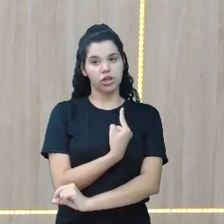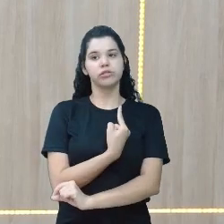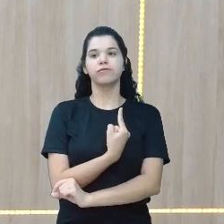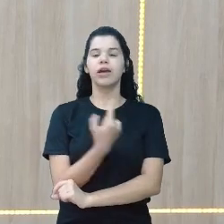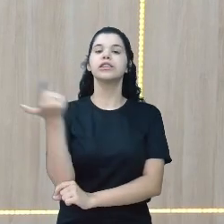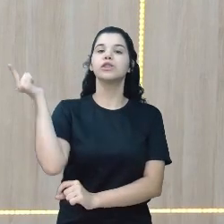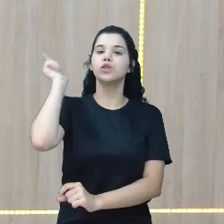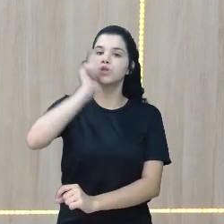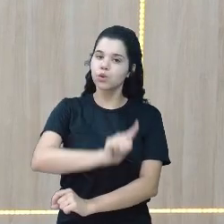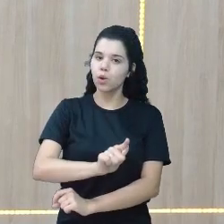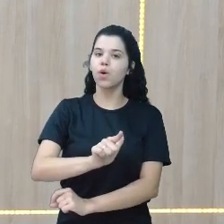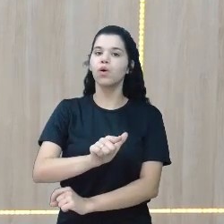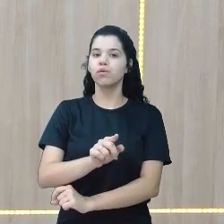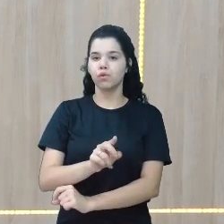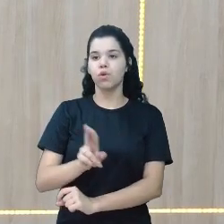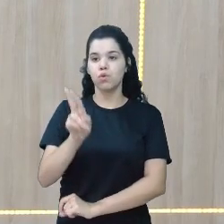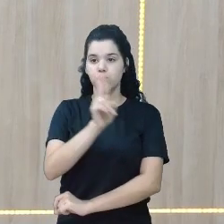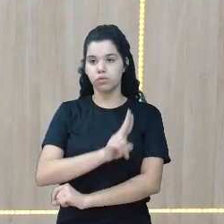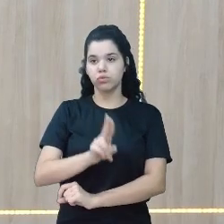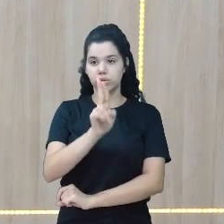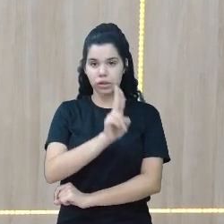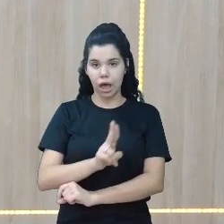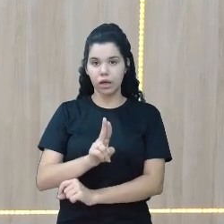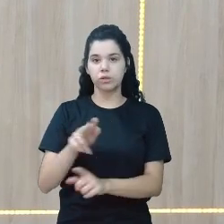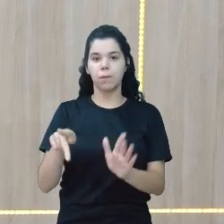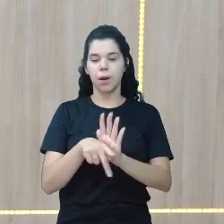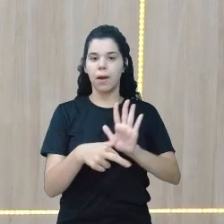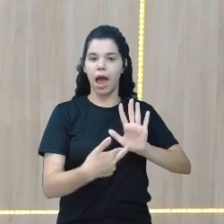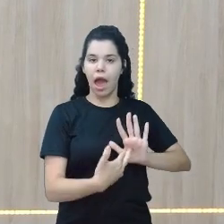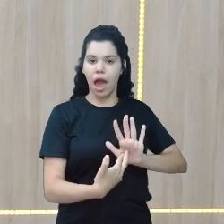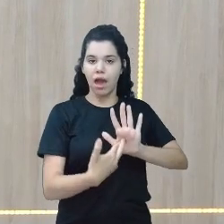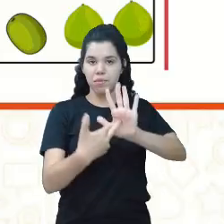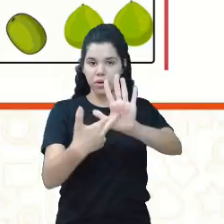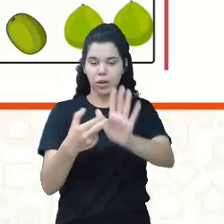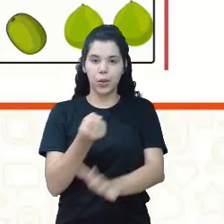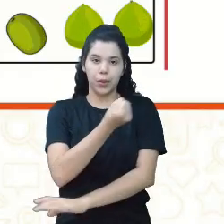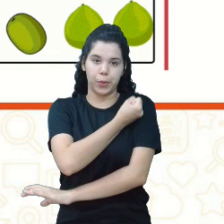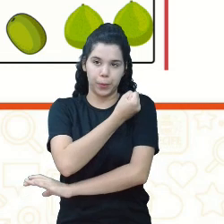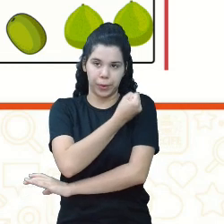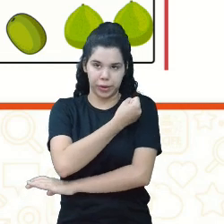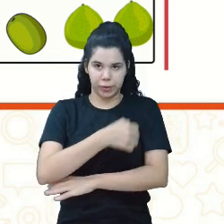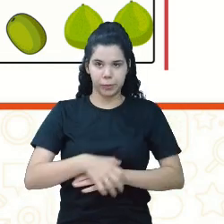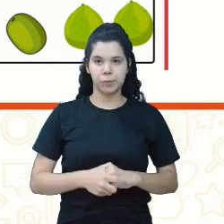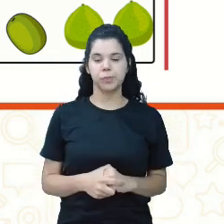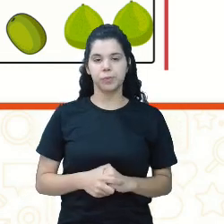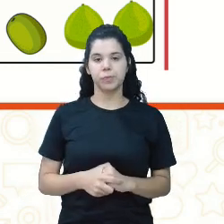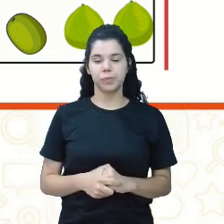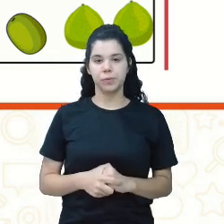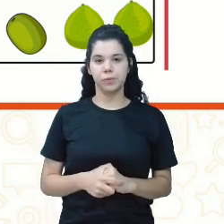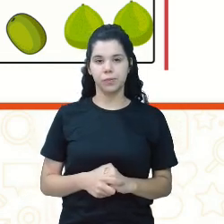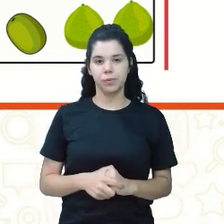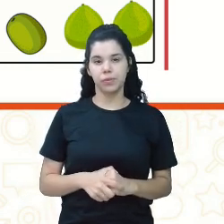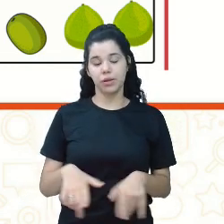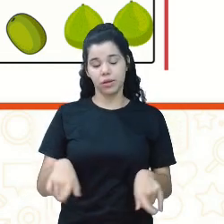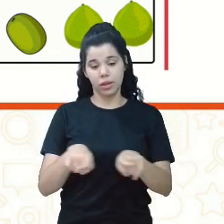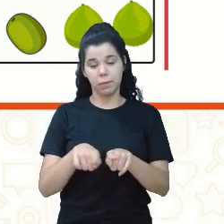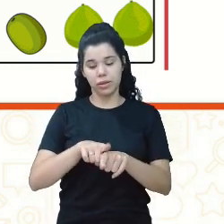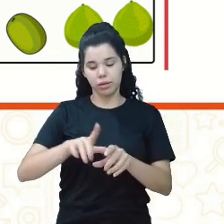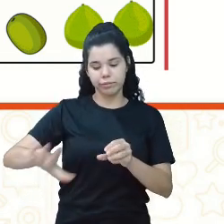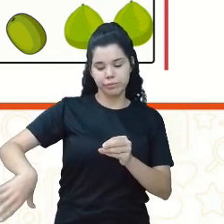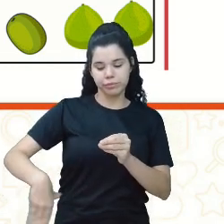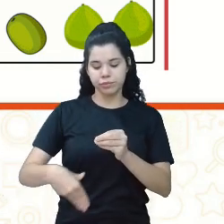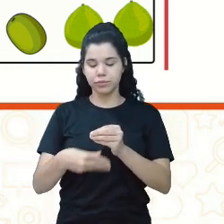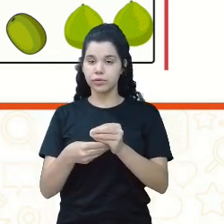uma vez o pareamento, né, da representação numérica e o número. E aí a gente ainda tem um aspecto a mais,